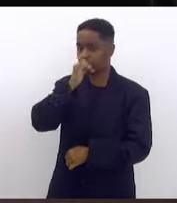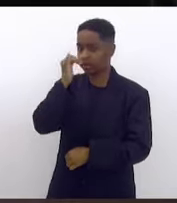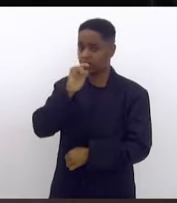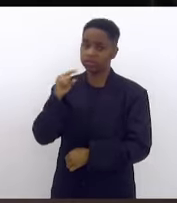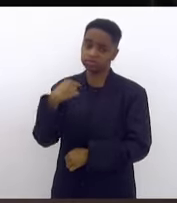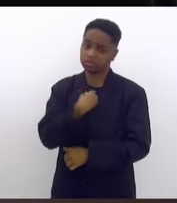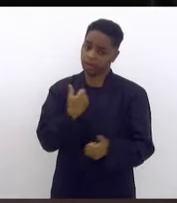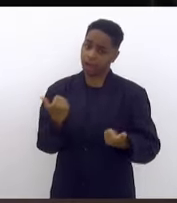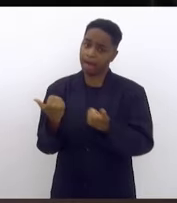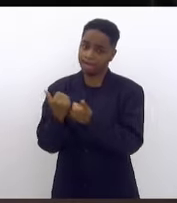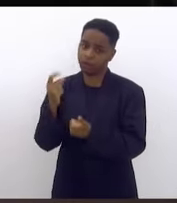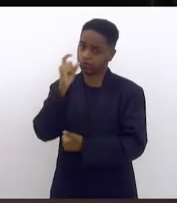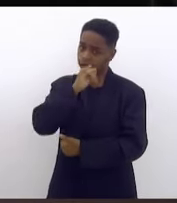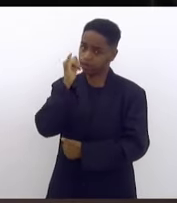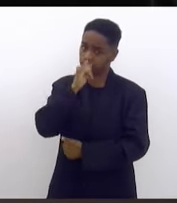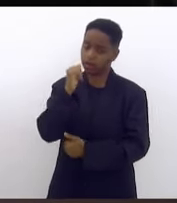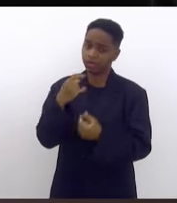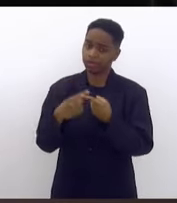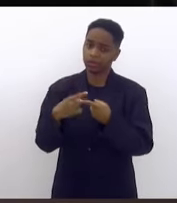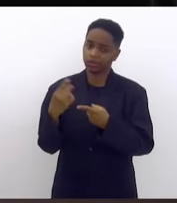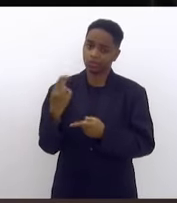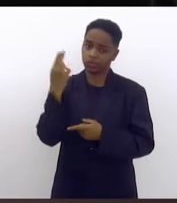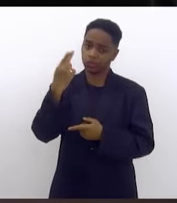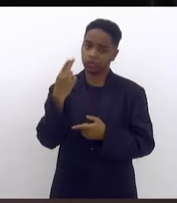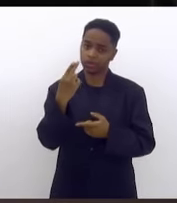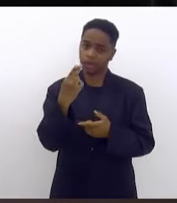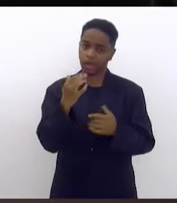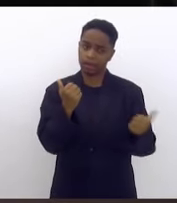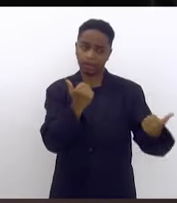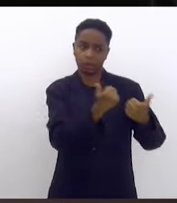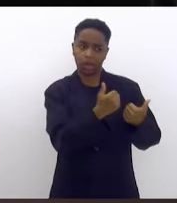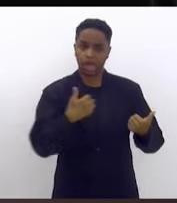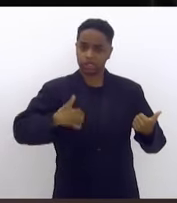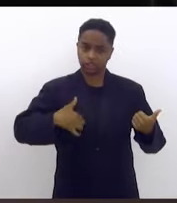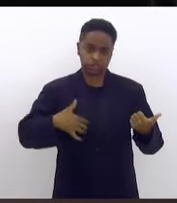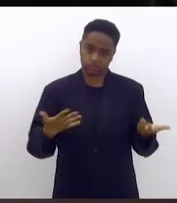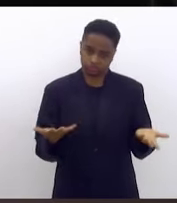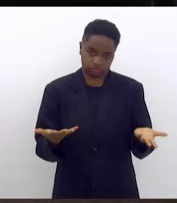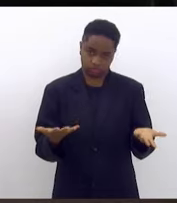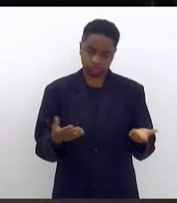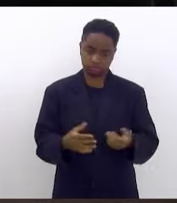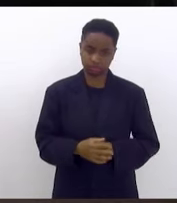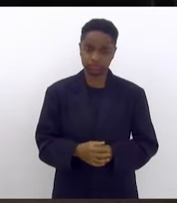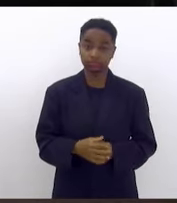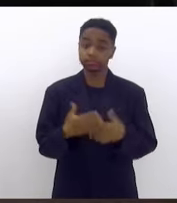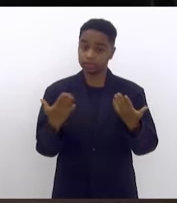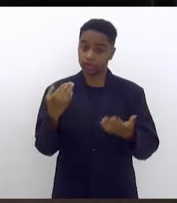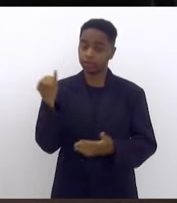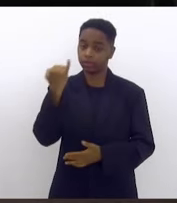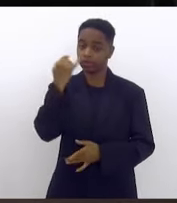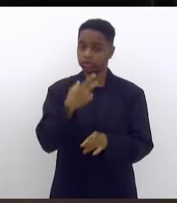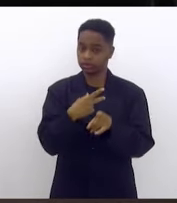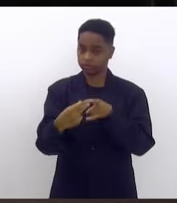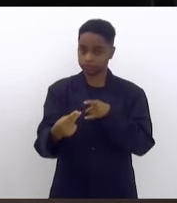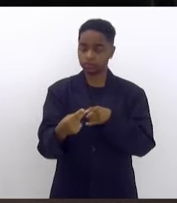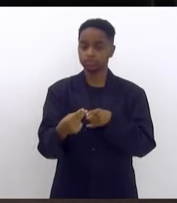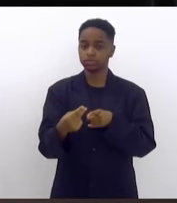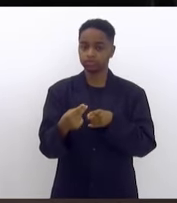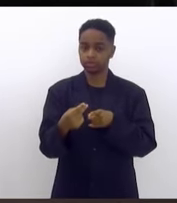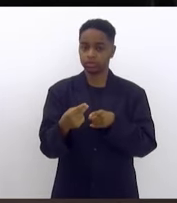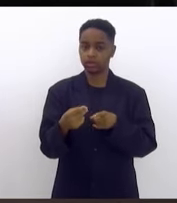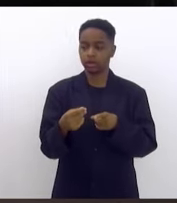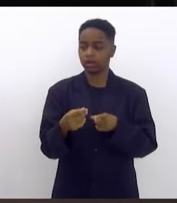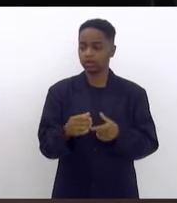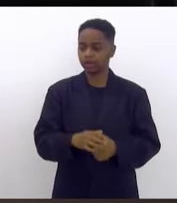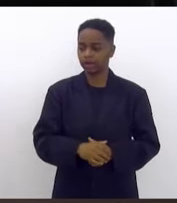não podemos torcer para o time da Argentina. Então, foi importante essa vitória da Libertadores. Eu